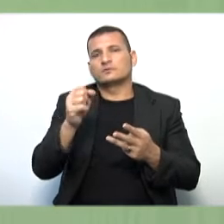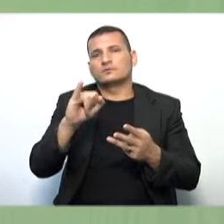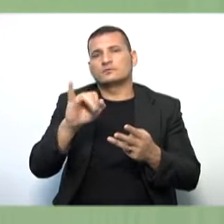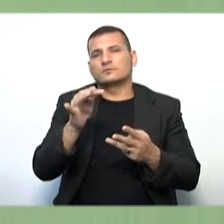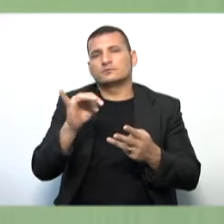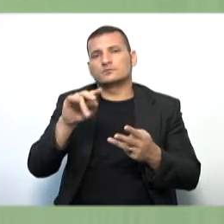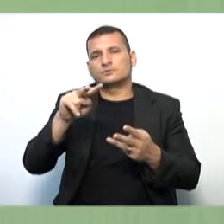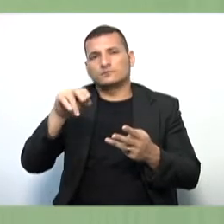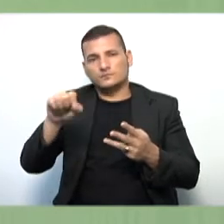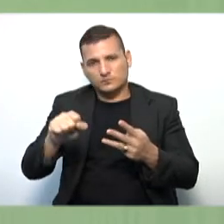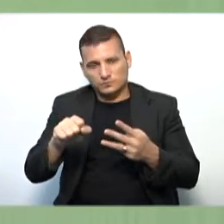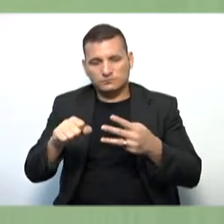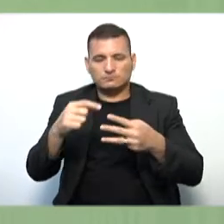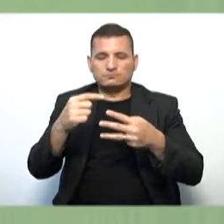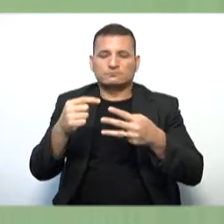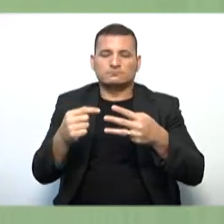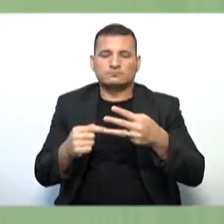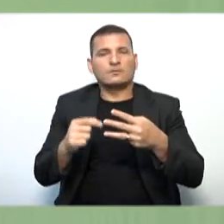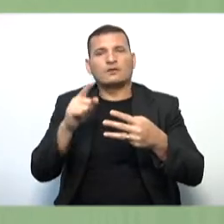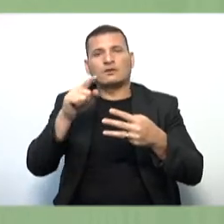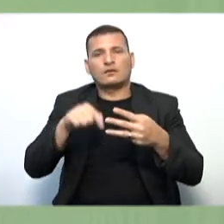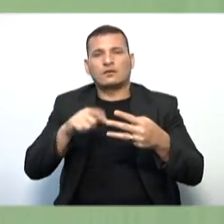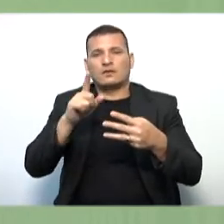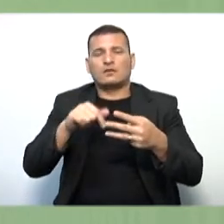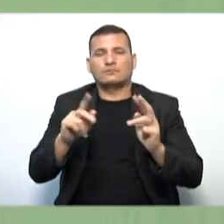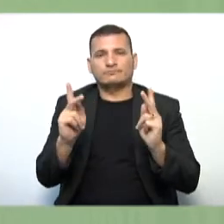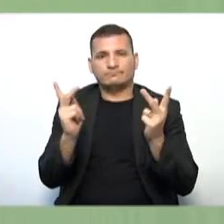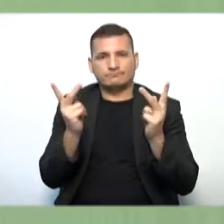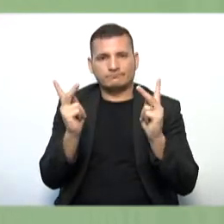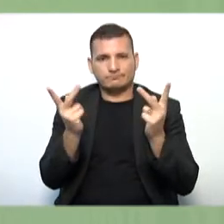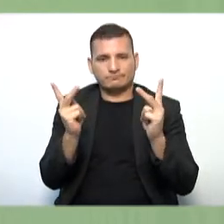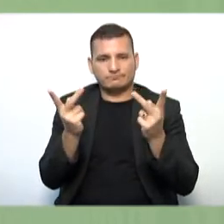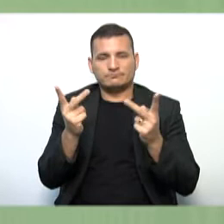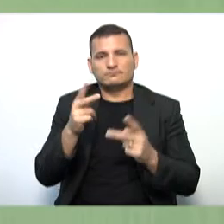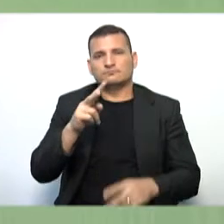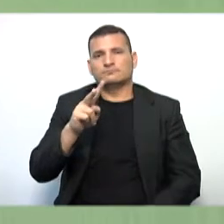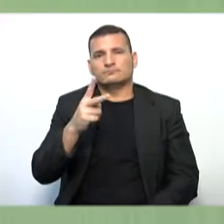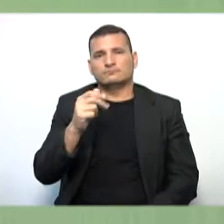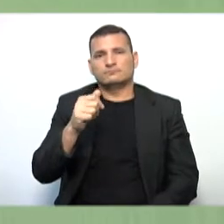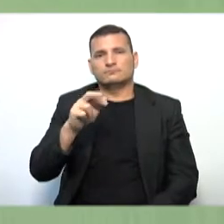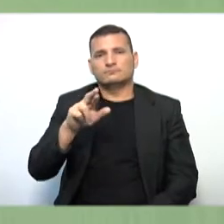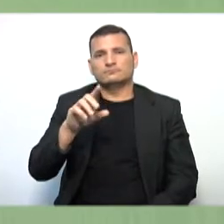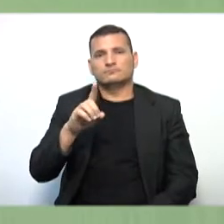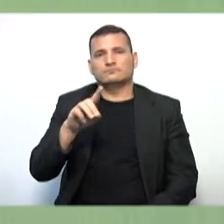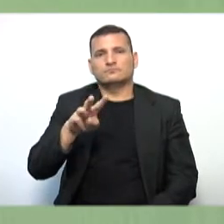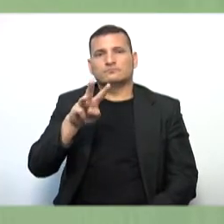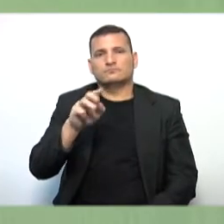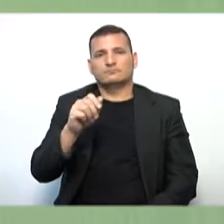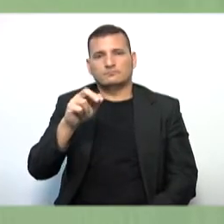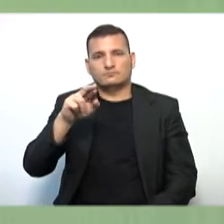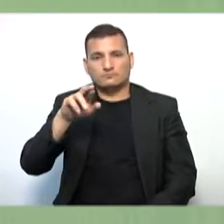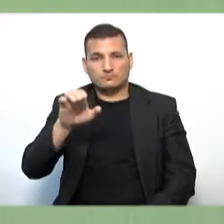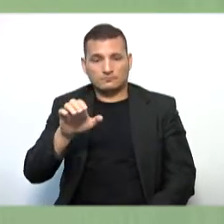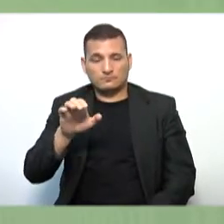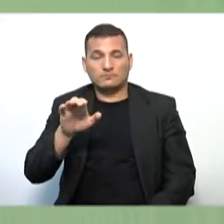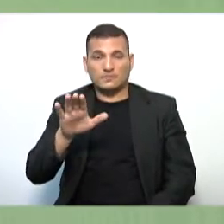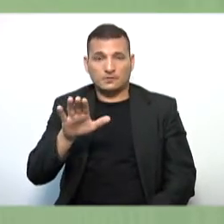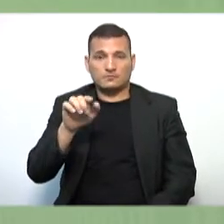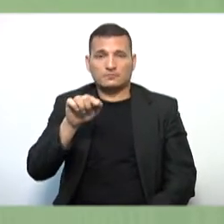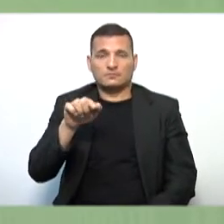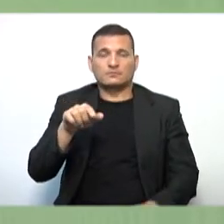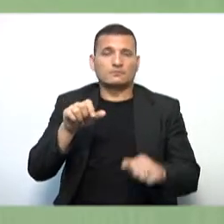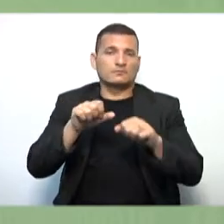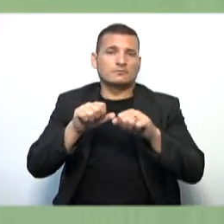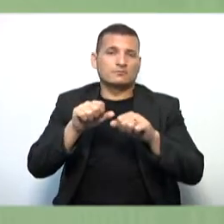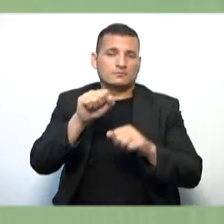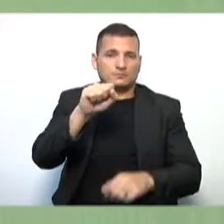nessa tabelinha nossa, o sistema operacional está entre, né, esses dois elementos. Então, ele continua gerenciando